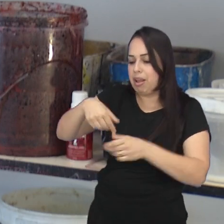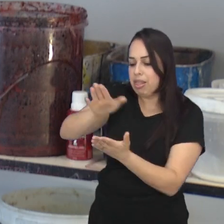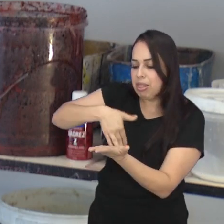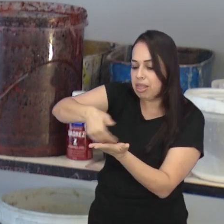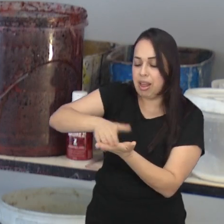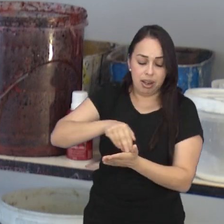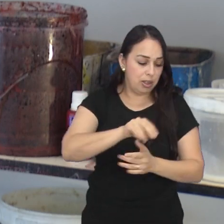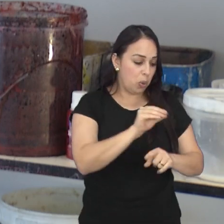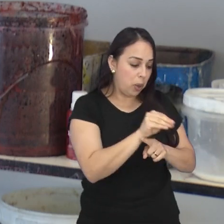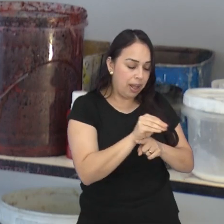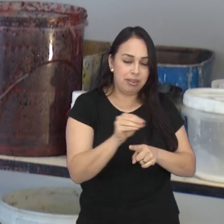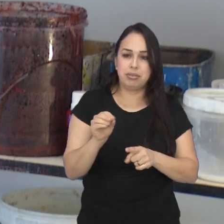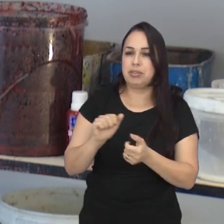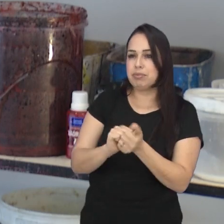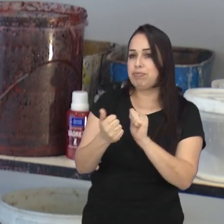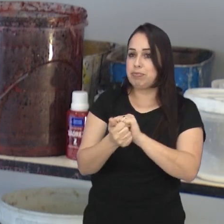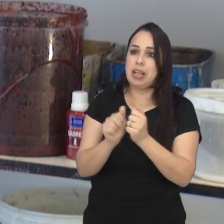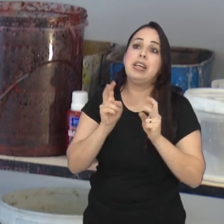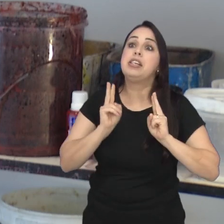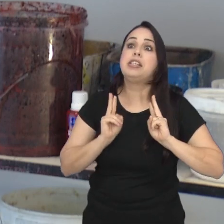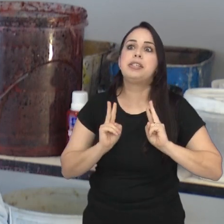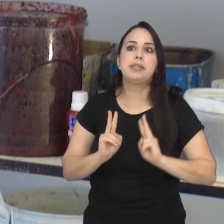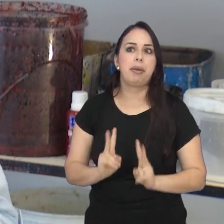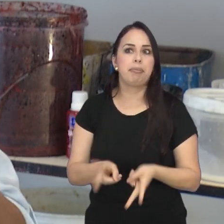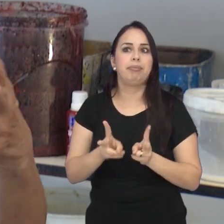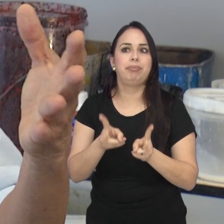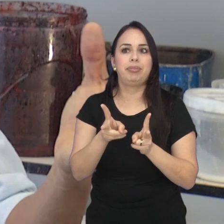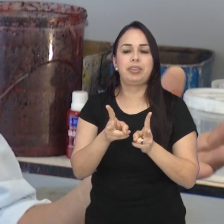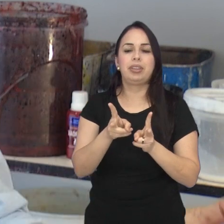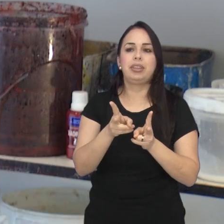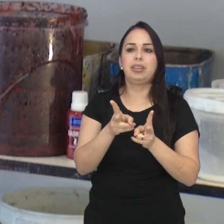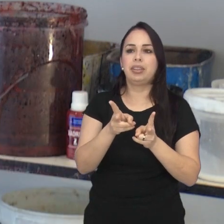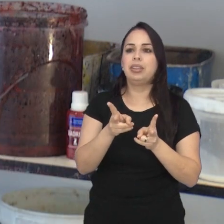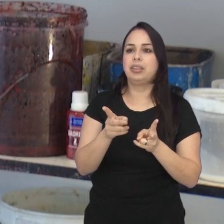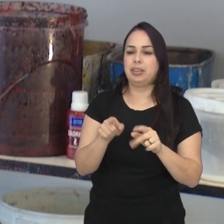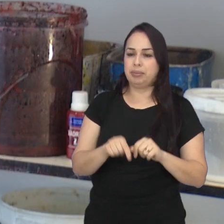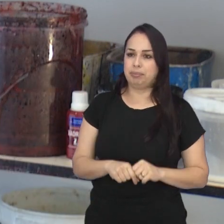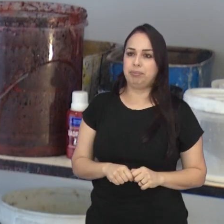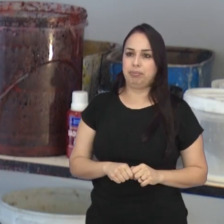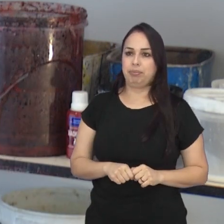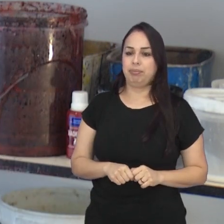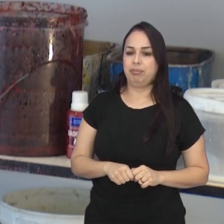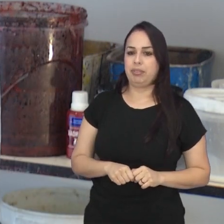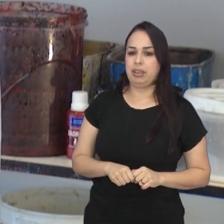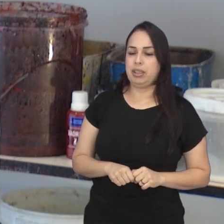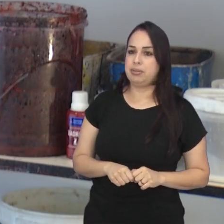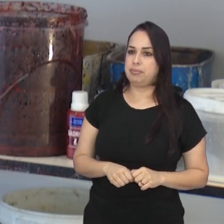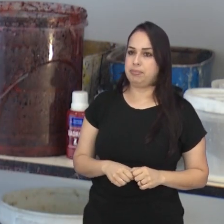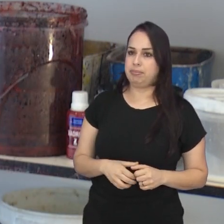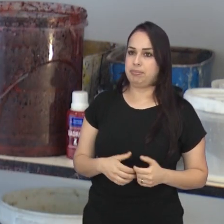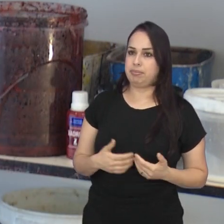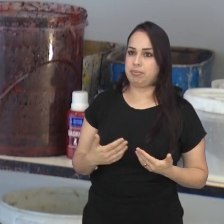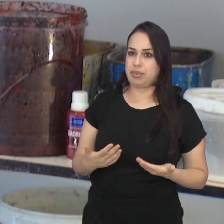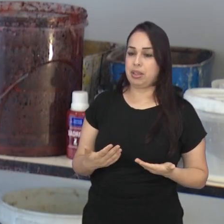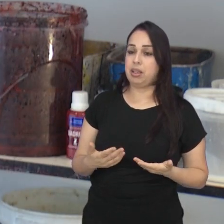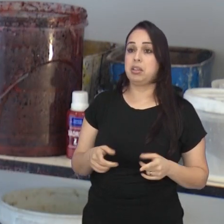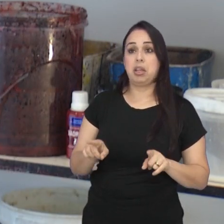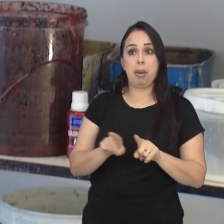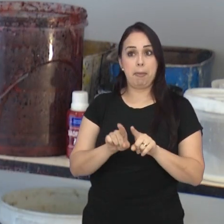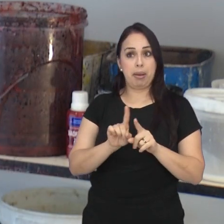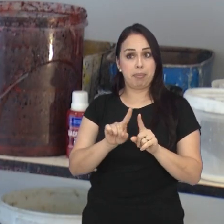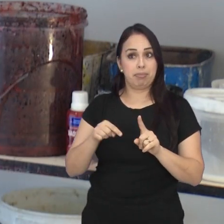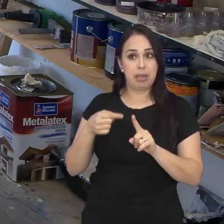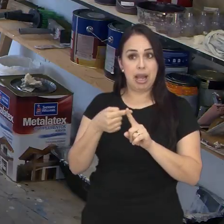ateliê de forma que eu conseguisse atender tudo que eu tinha que fazer, né? Eu